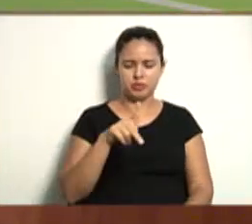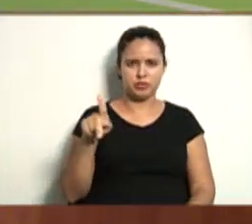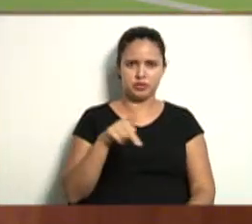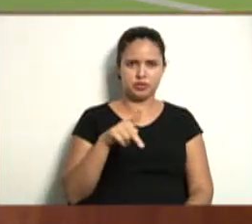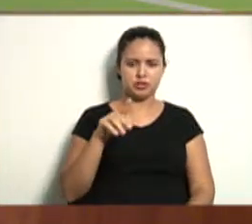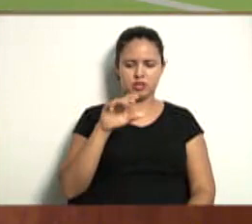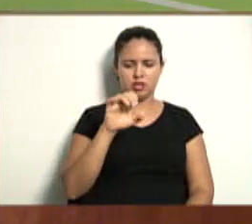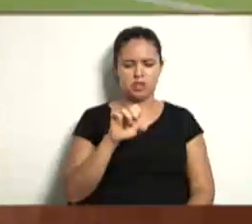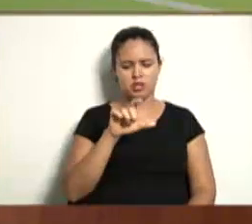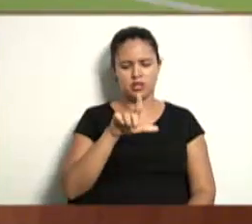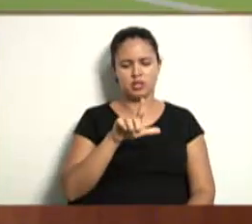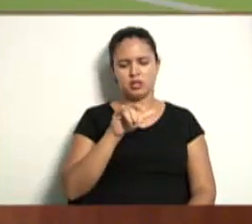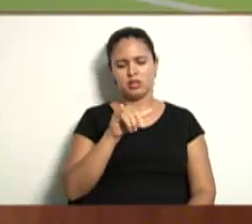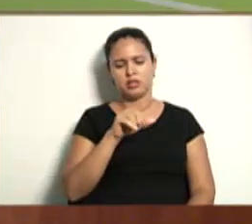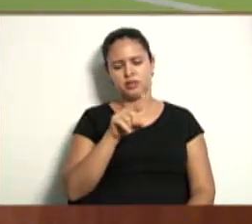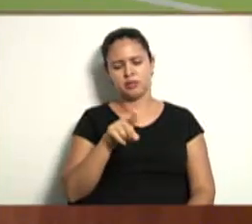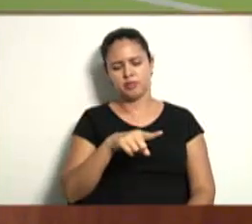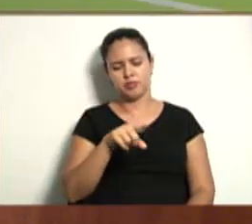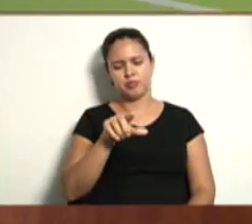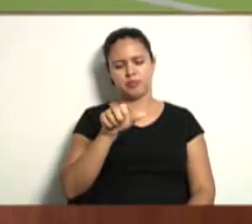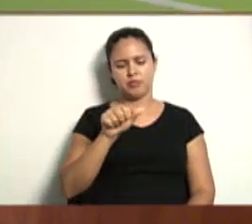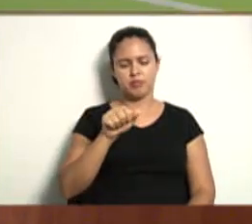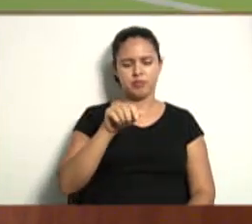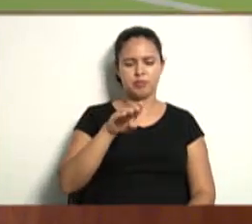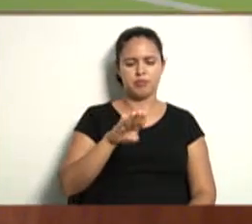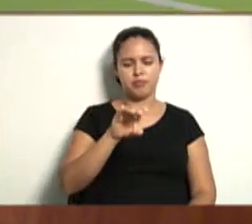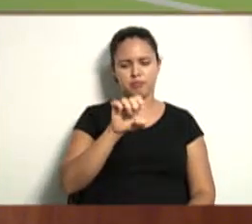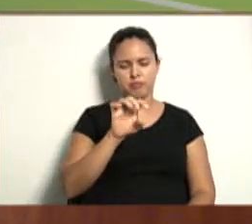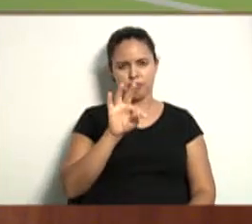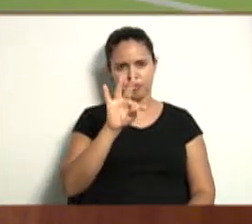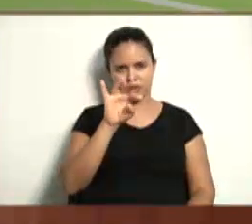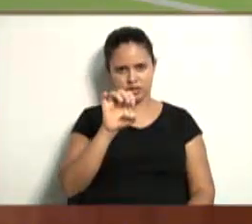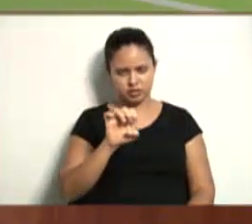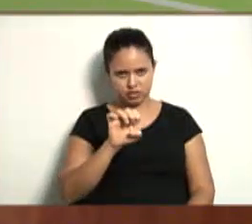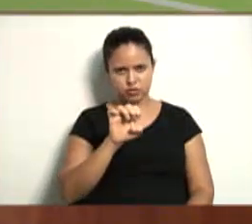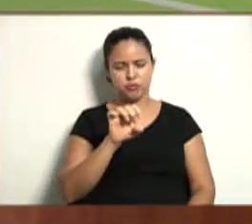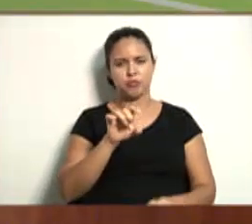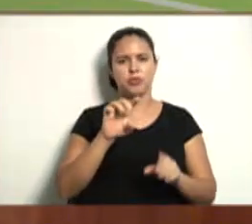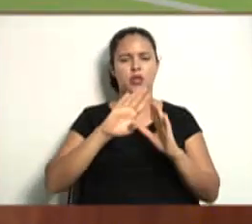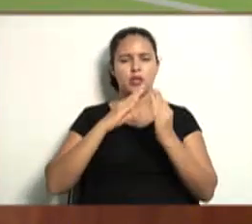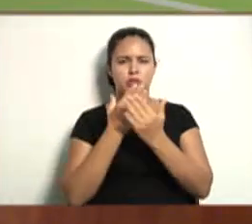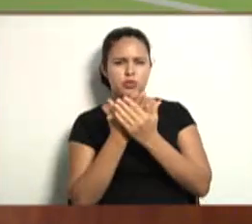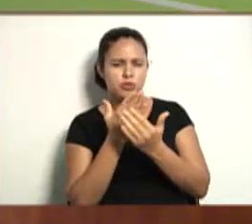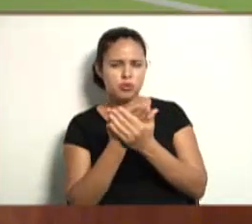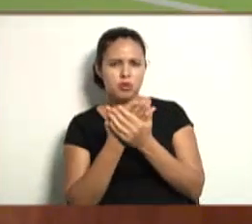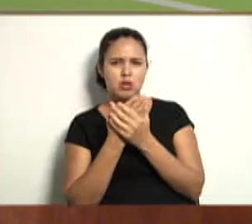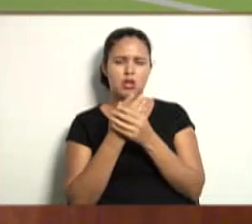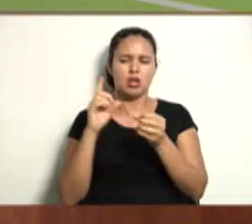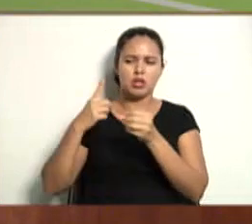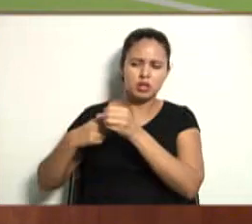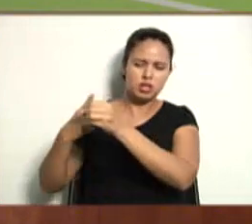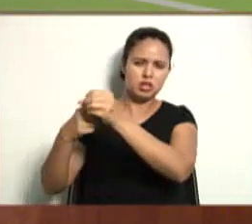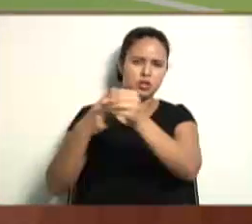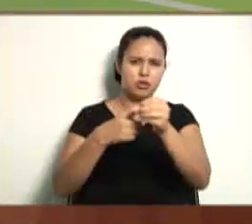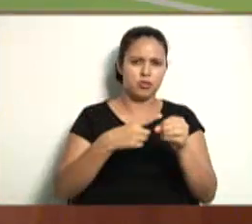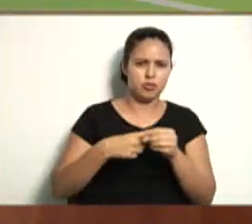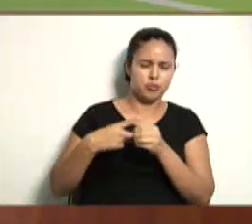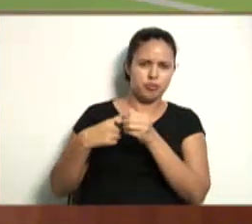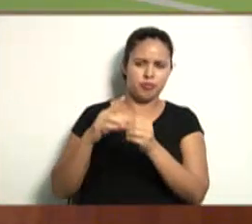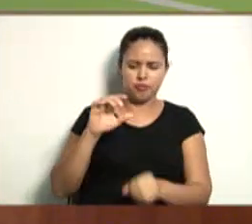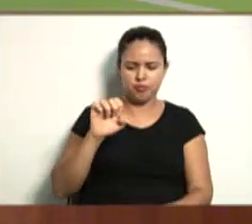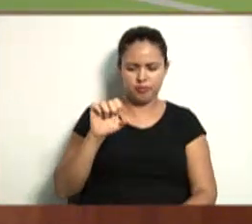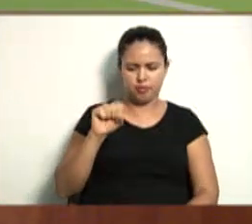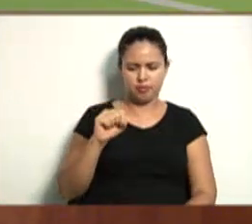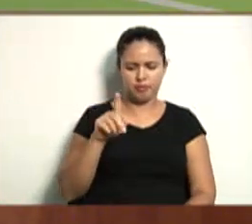lá da Escola Maria Rosa, de Espigão do Oeste. Ela está